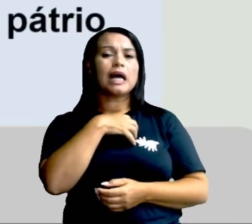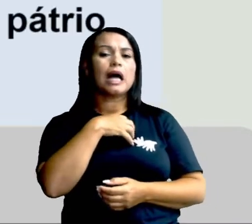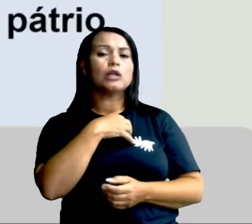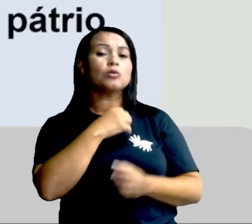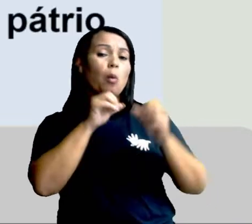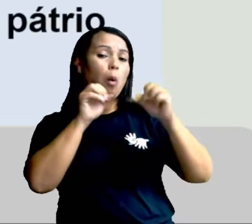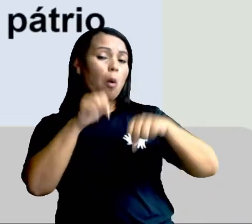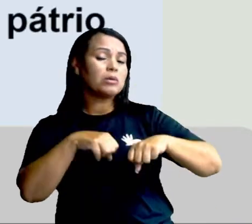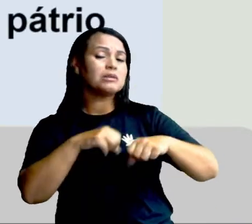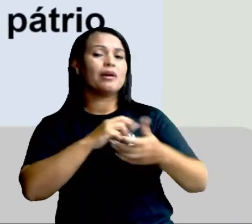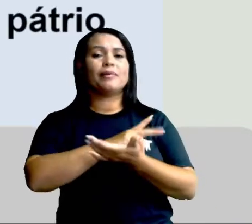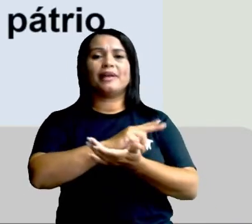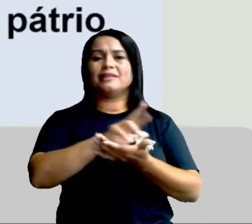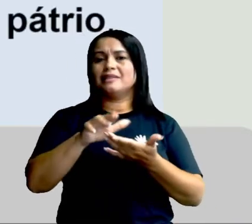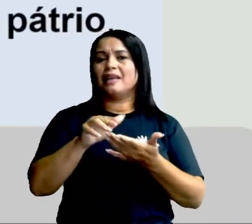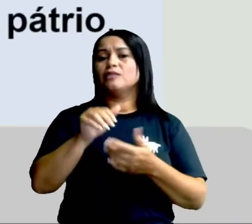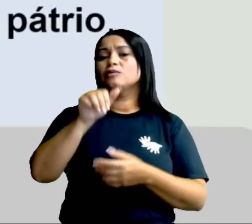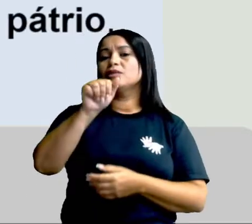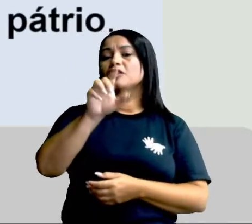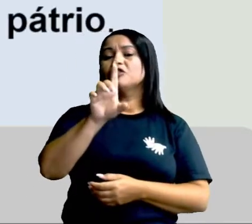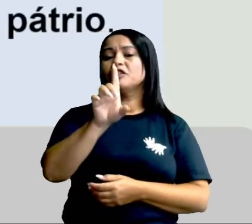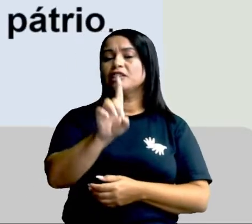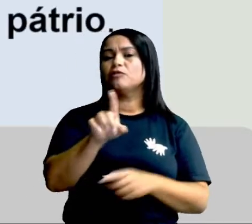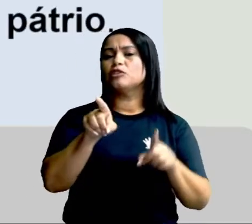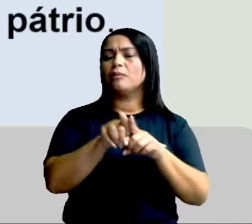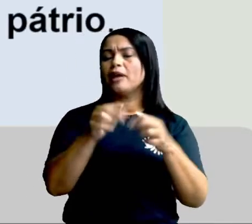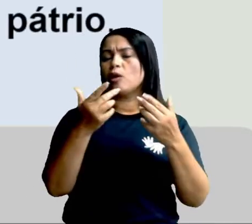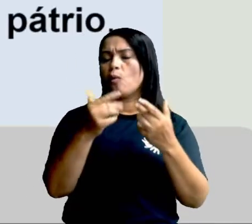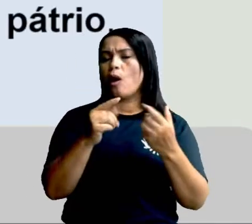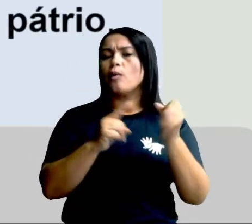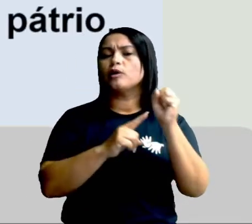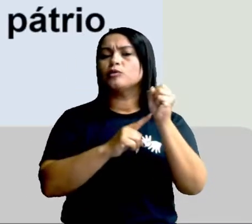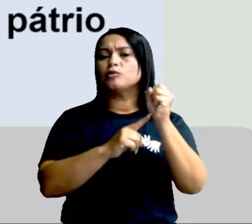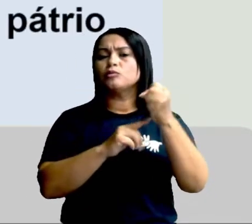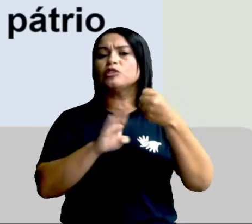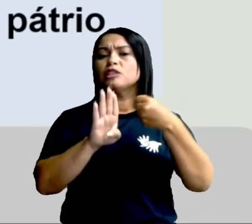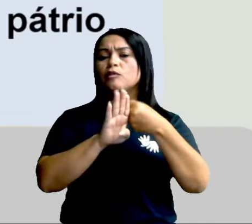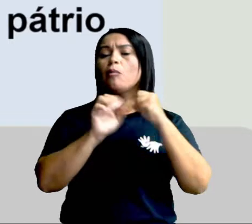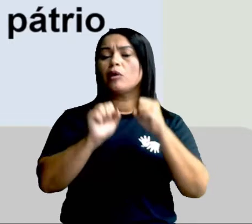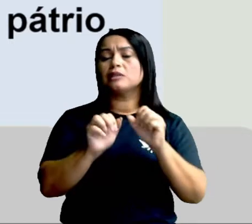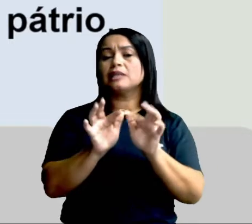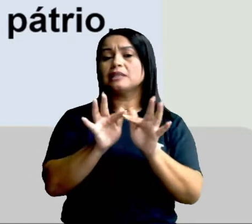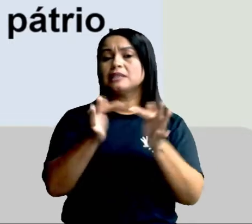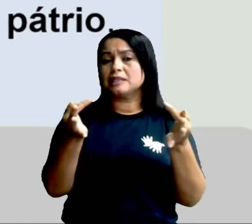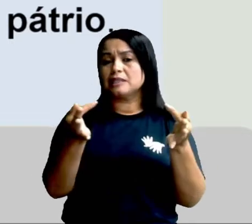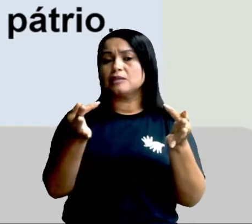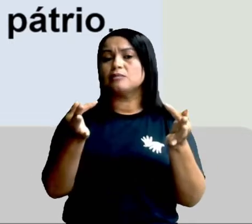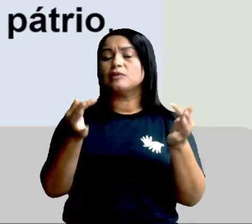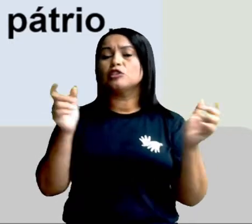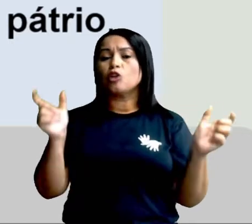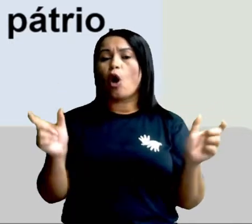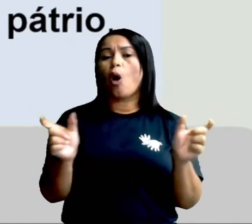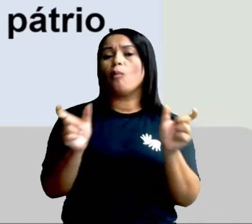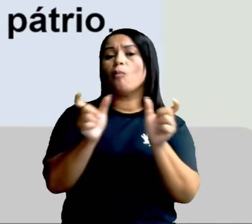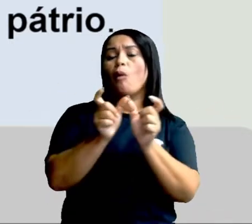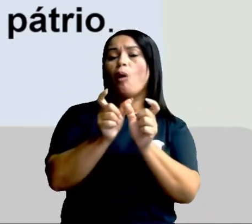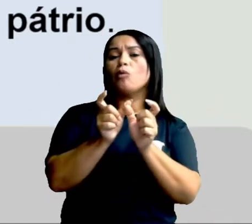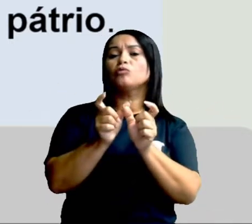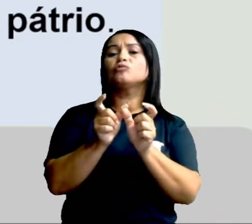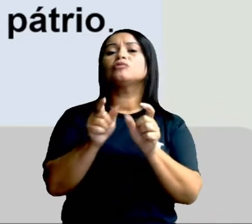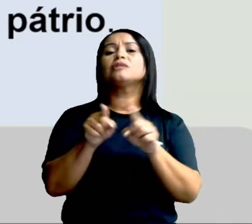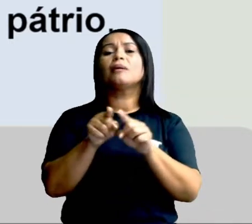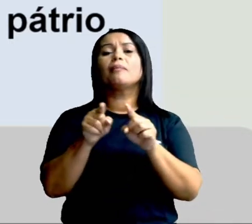etc. Os adjetivos, assim como os substantivos, eles podem ser simples, compostos,